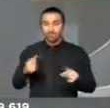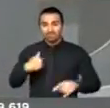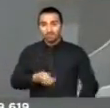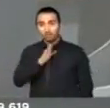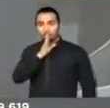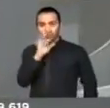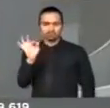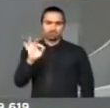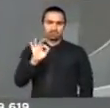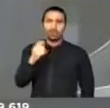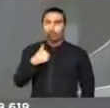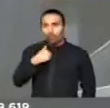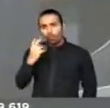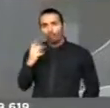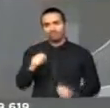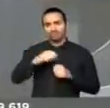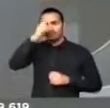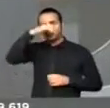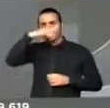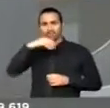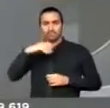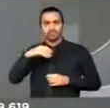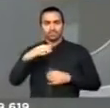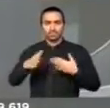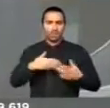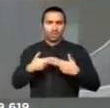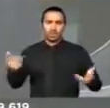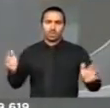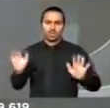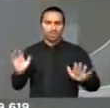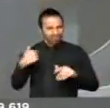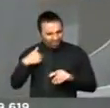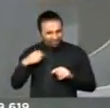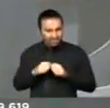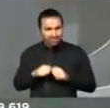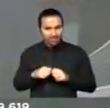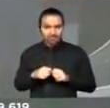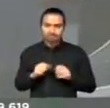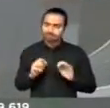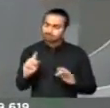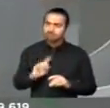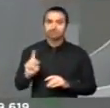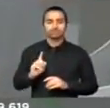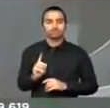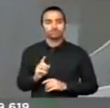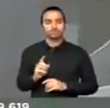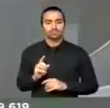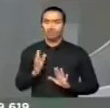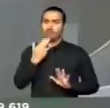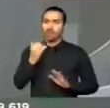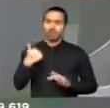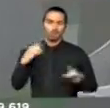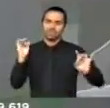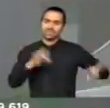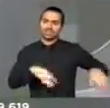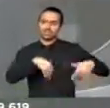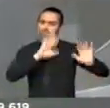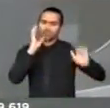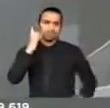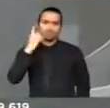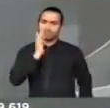negligenciar por qualquer coisa que seja, eu deixaria de ser político. Porque era